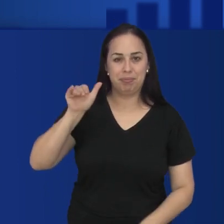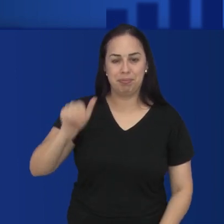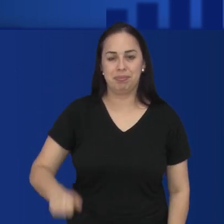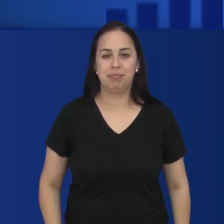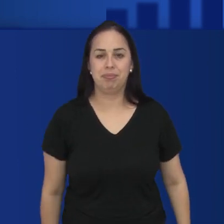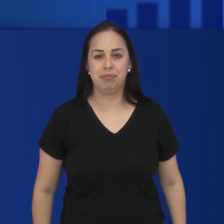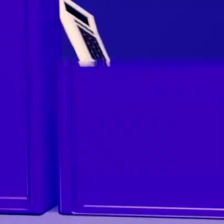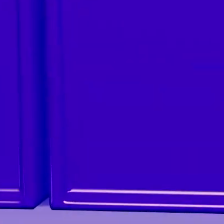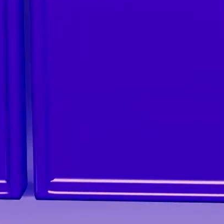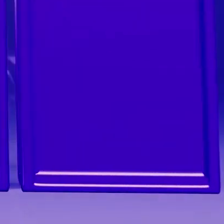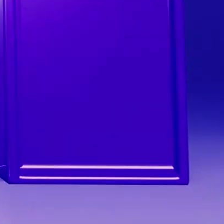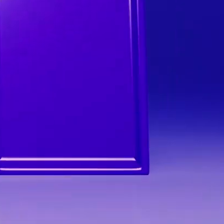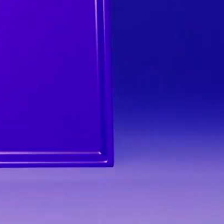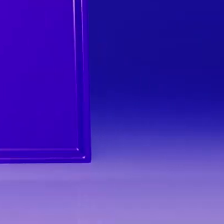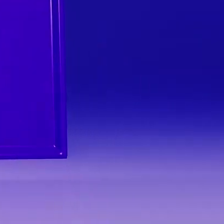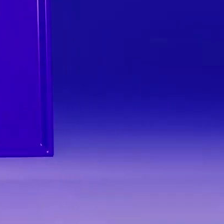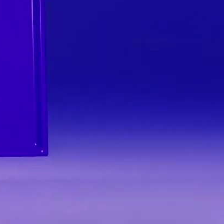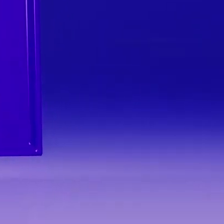próximo programa.